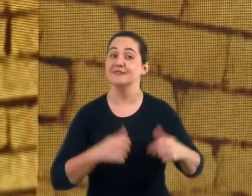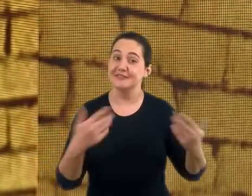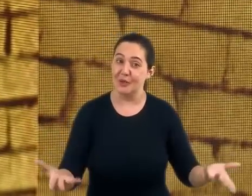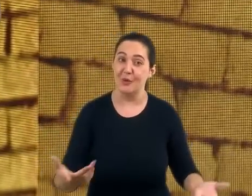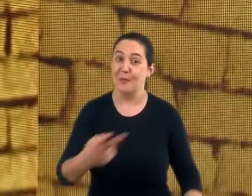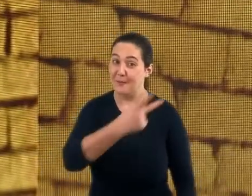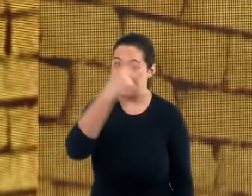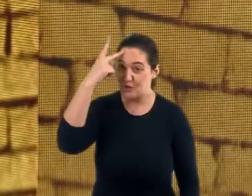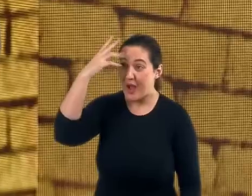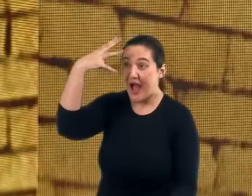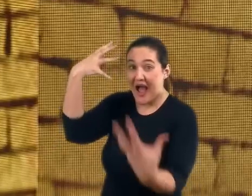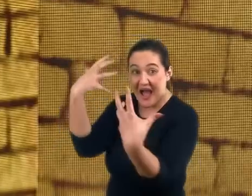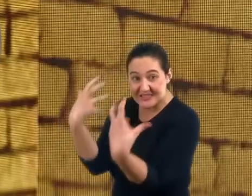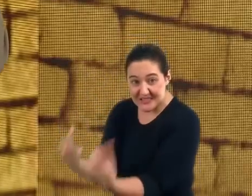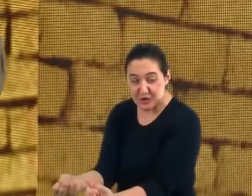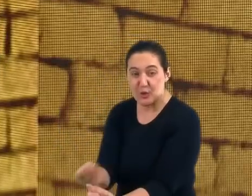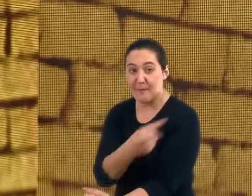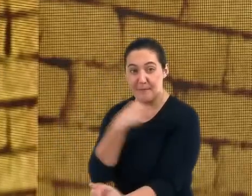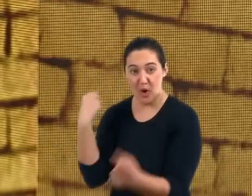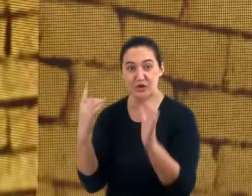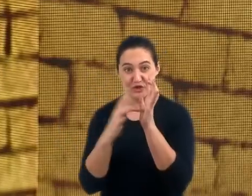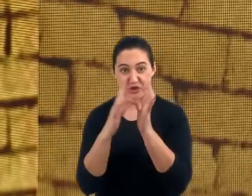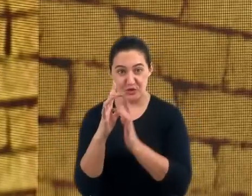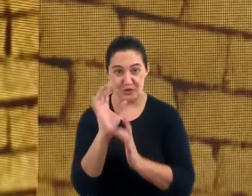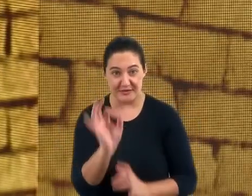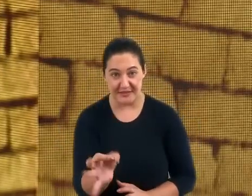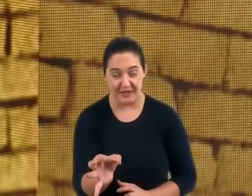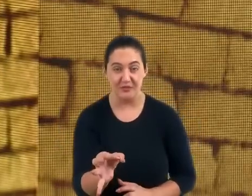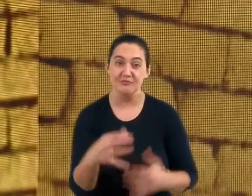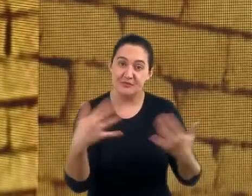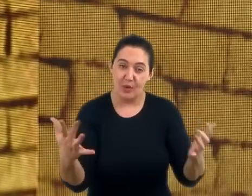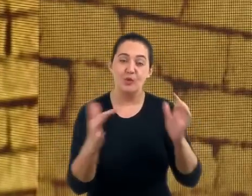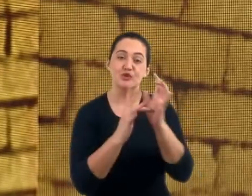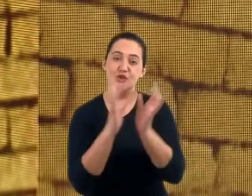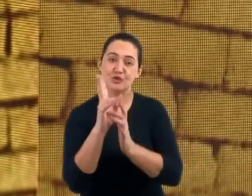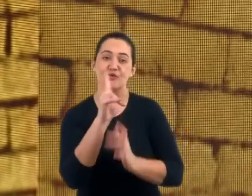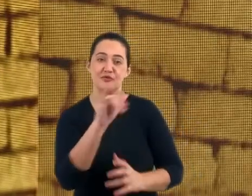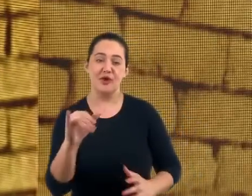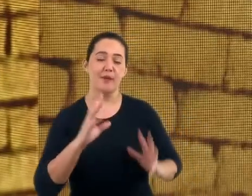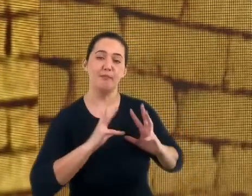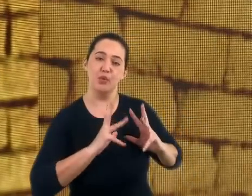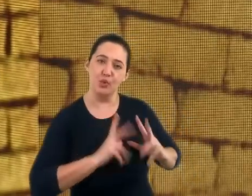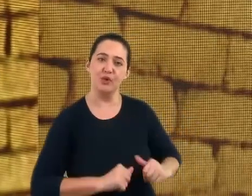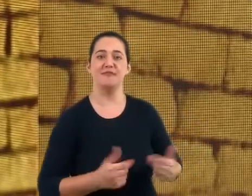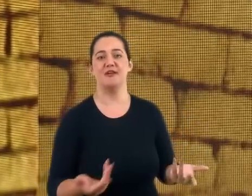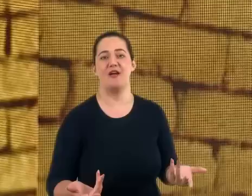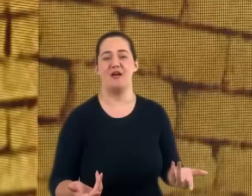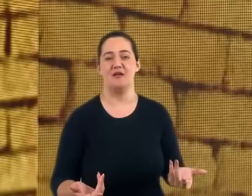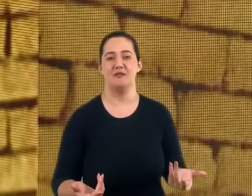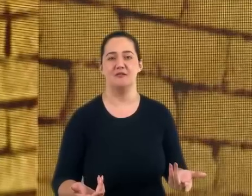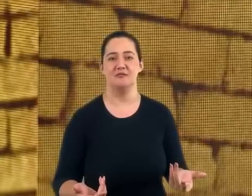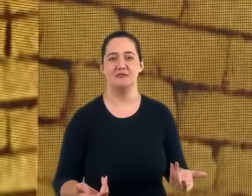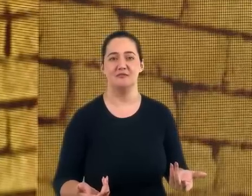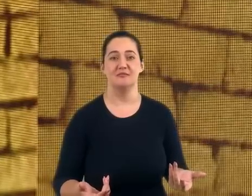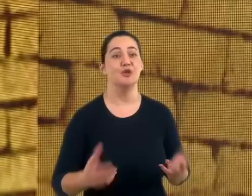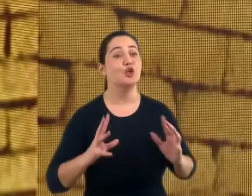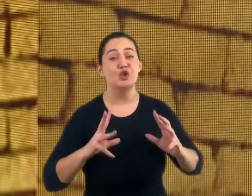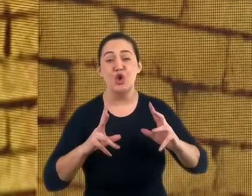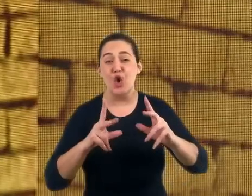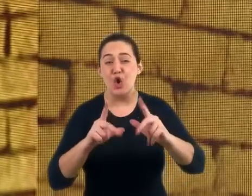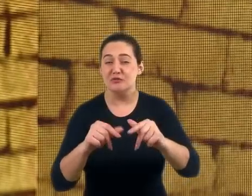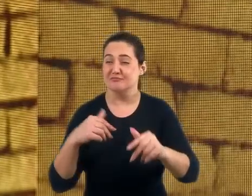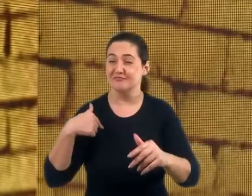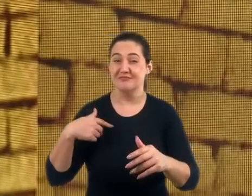cruz do Calvário para a sua remissão. E quem será que entregou a sua vida a Deus? Todos aqueles que